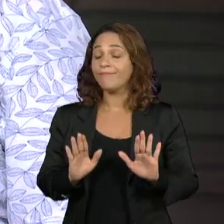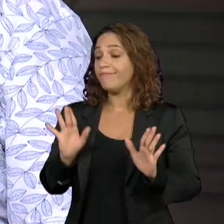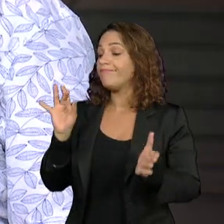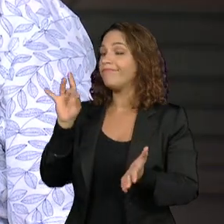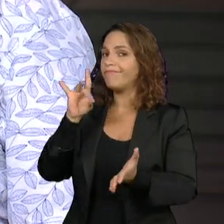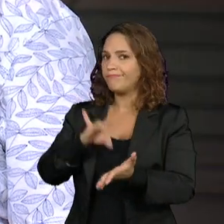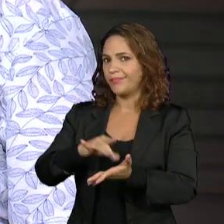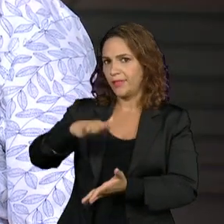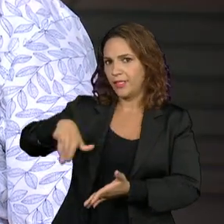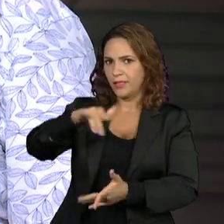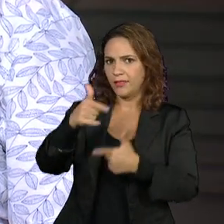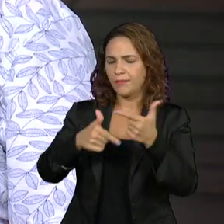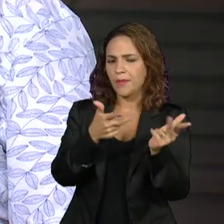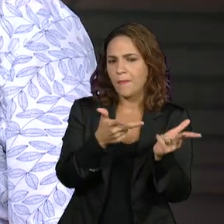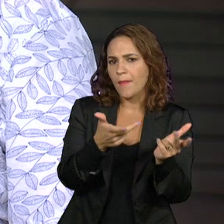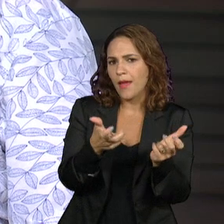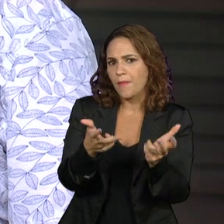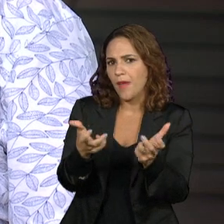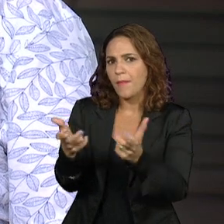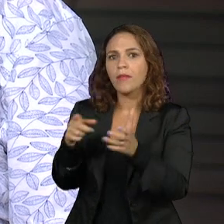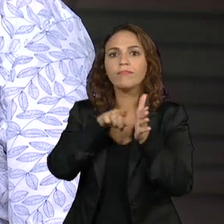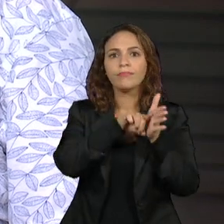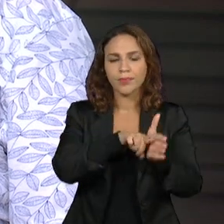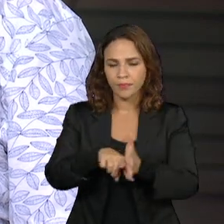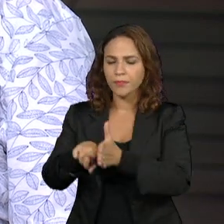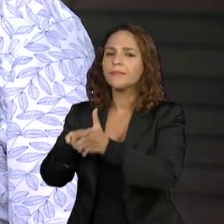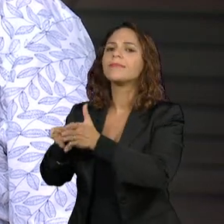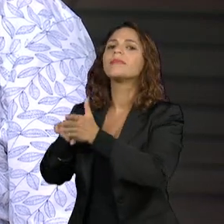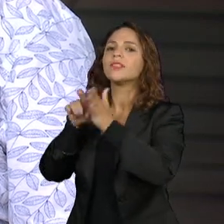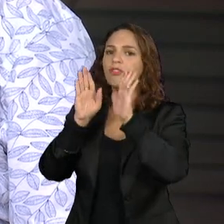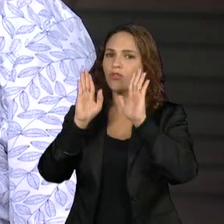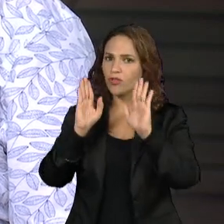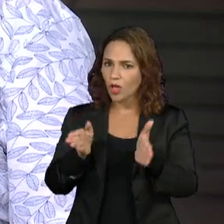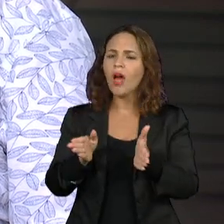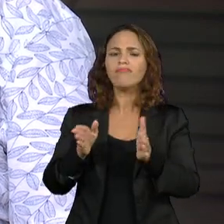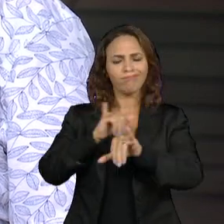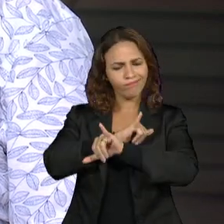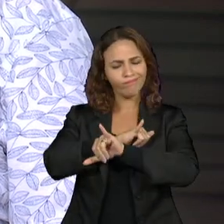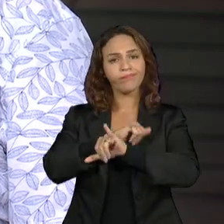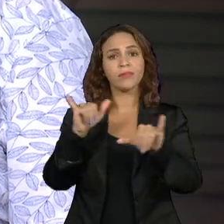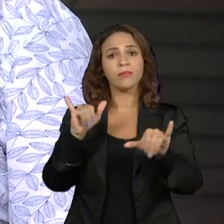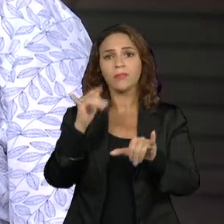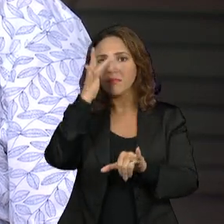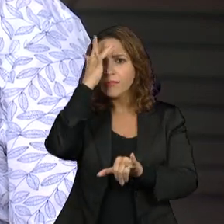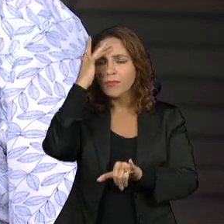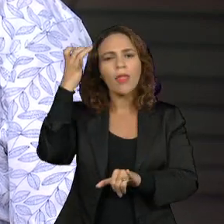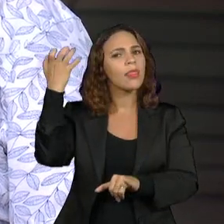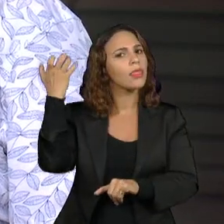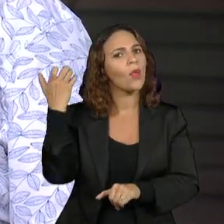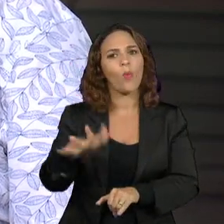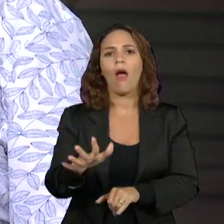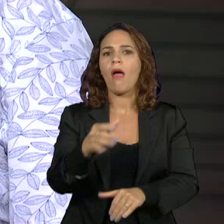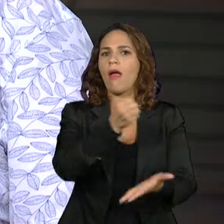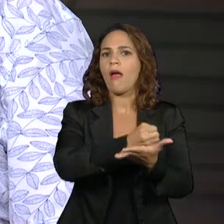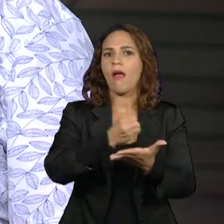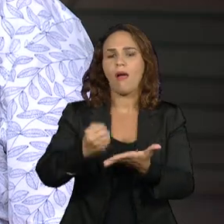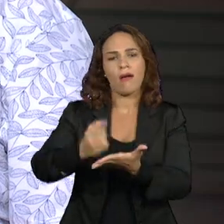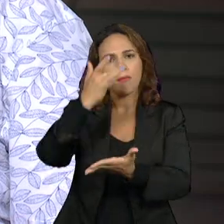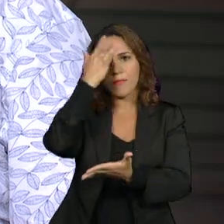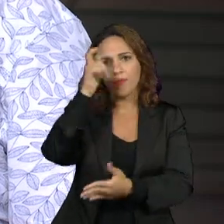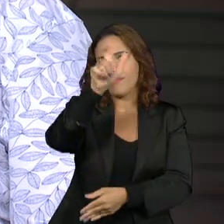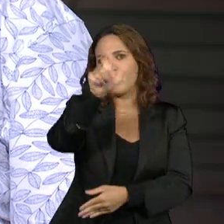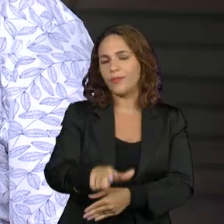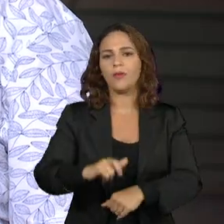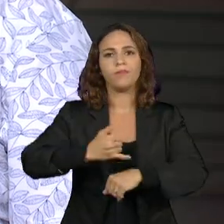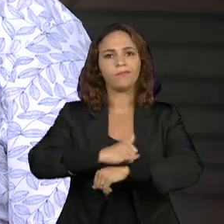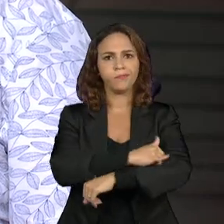de trabalho o que a gente percebe é que as pesquisas existem já e é declarado, não se contrata uma pessoa gorda. E aí